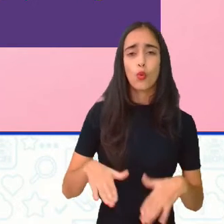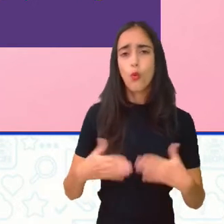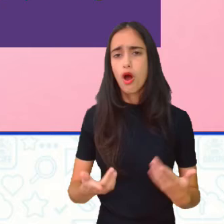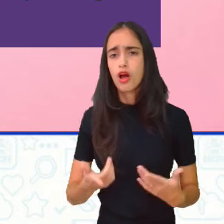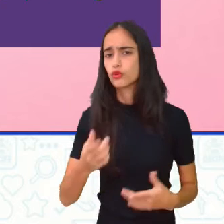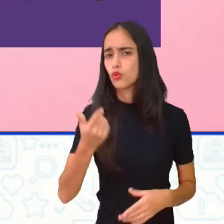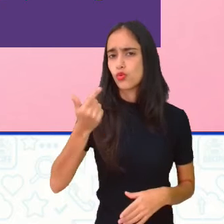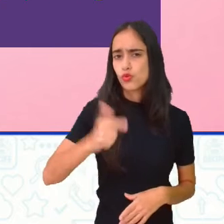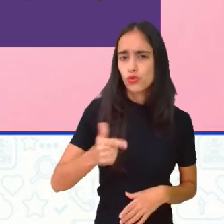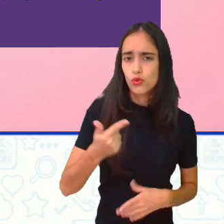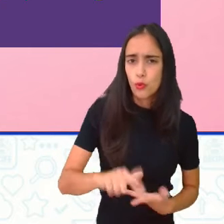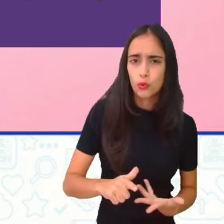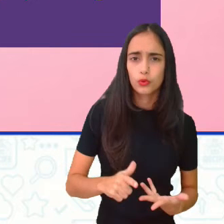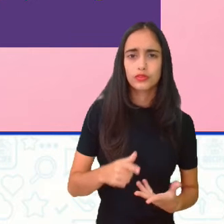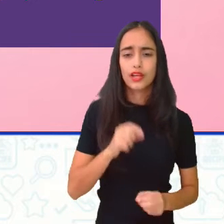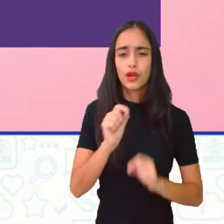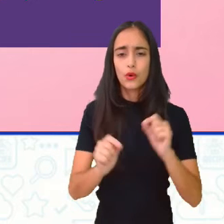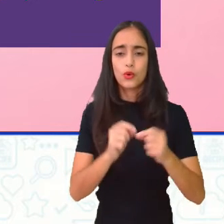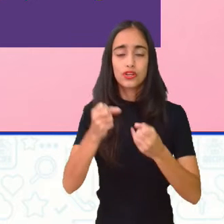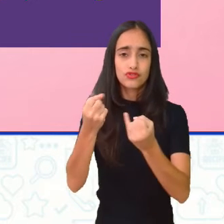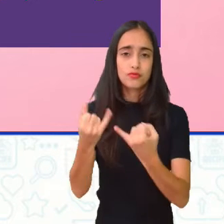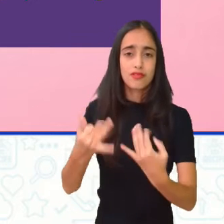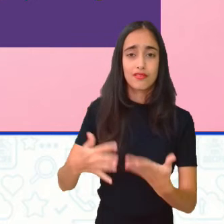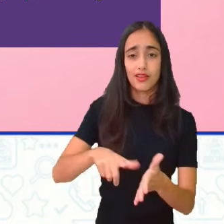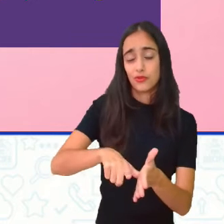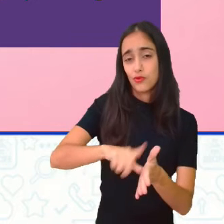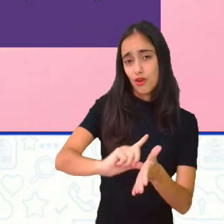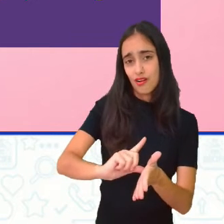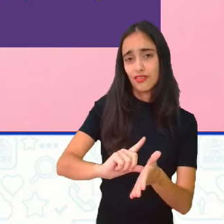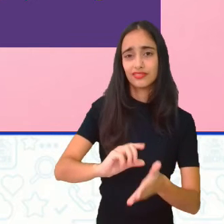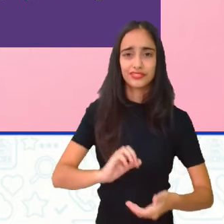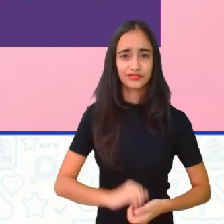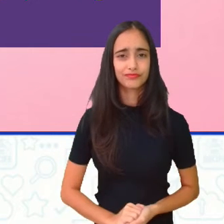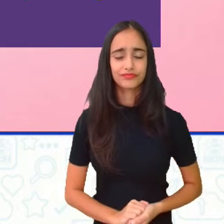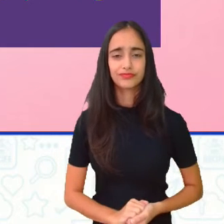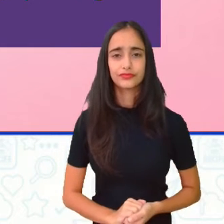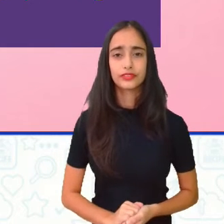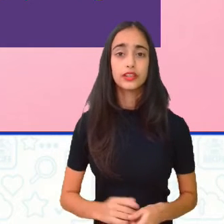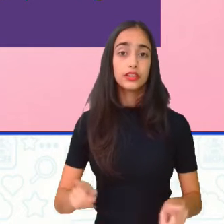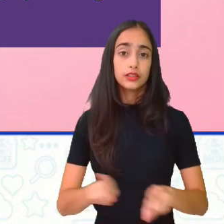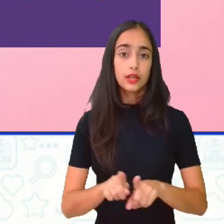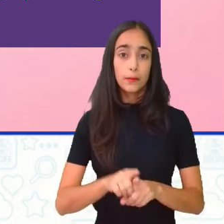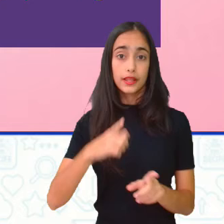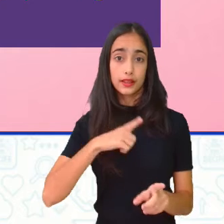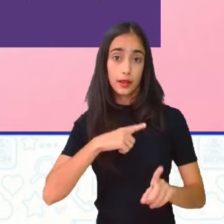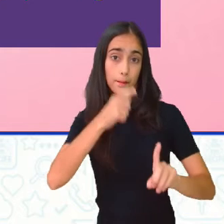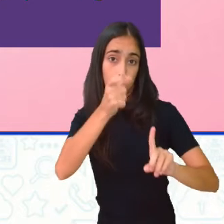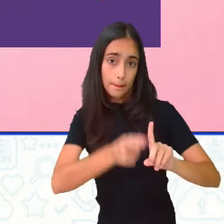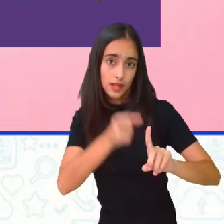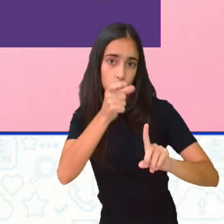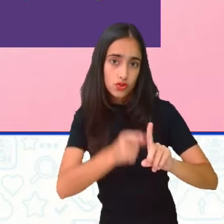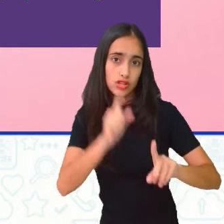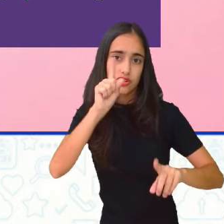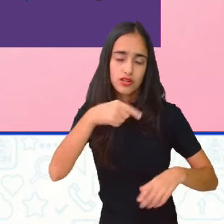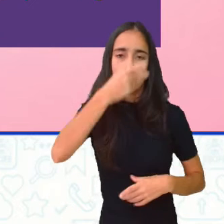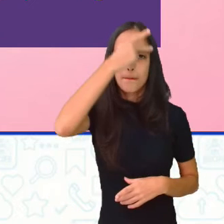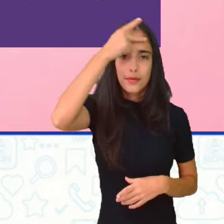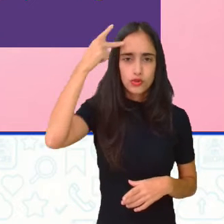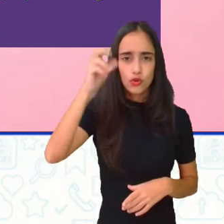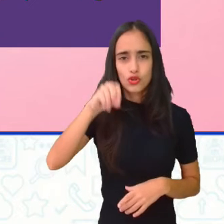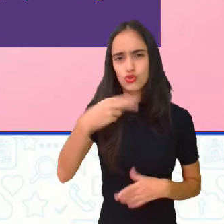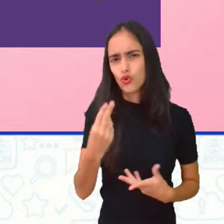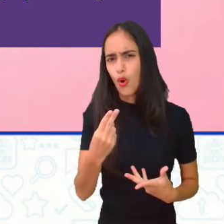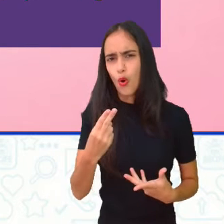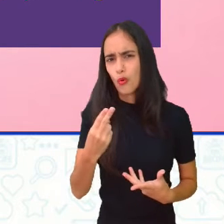personagem recupera a memória, etc. A gente também tem as personagens, que são aquelas pessoas ou seres, né,